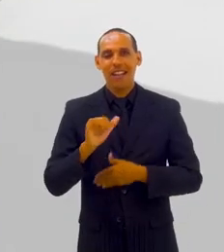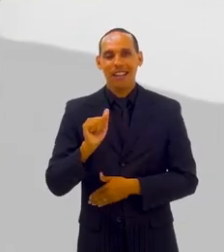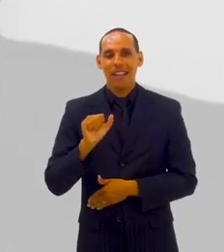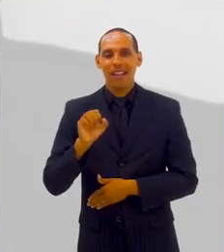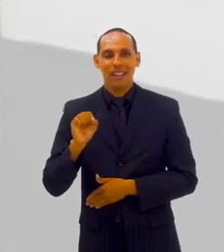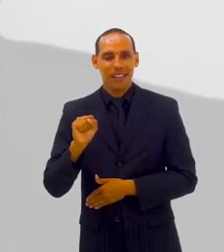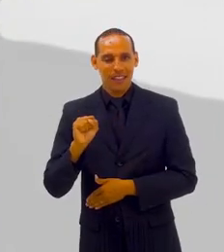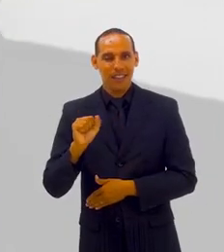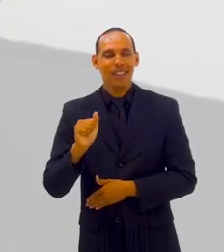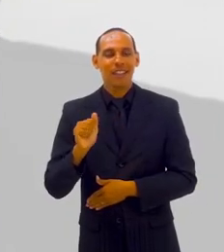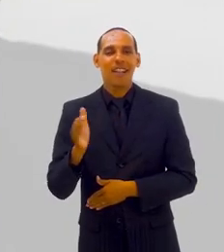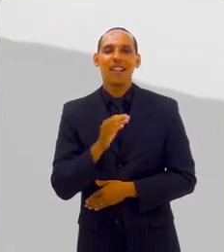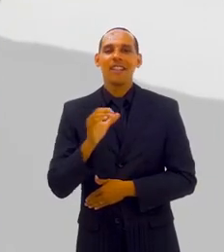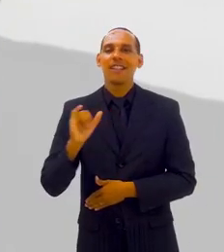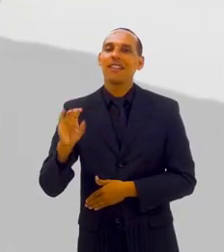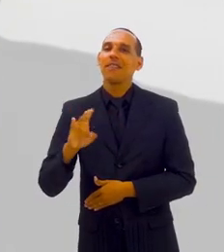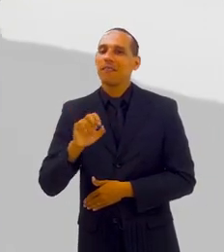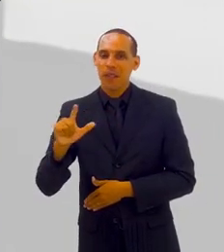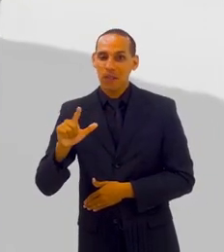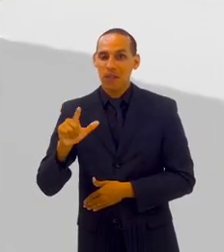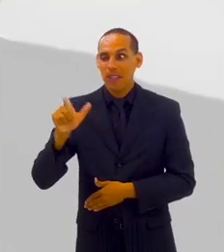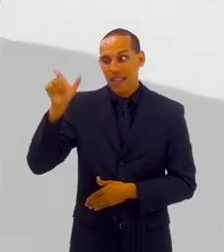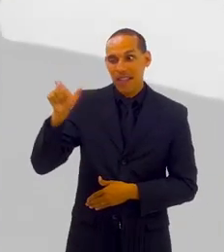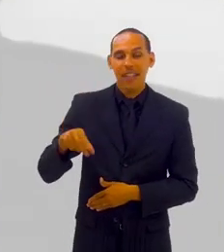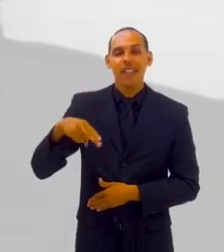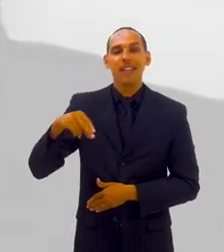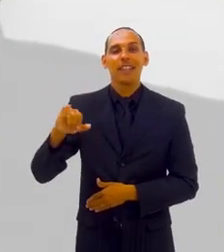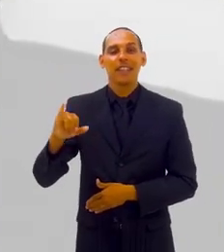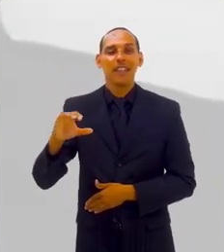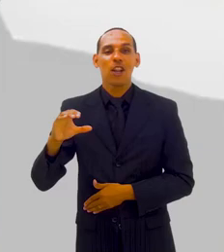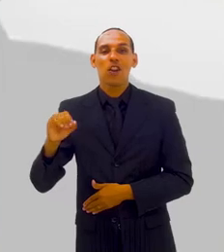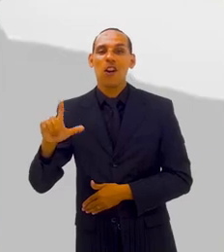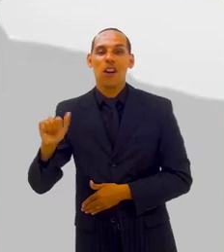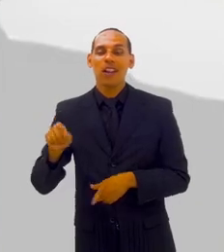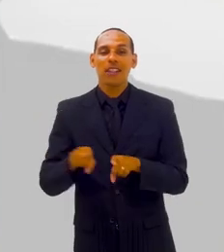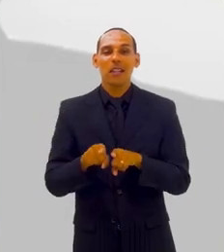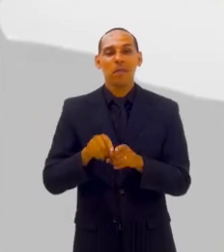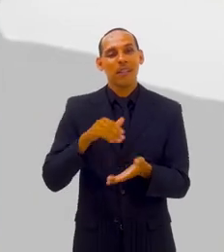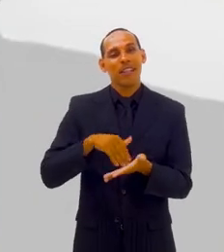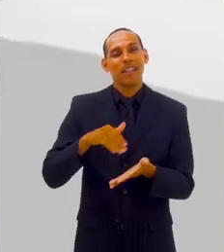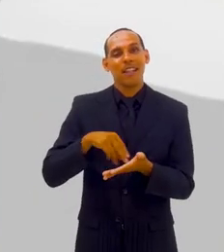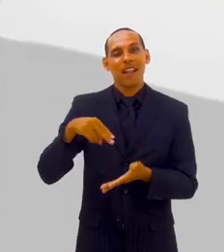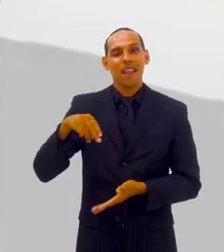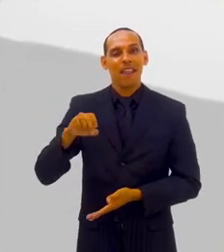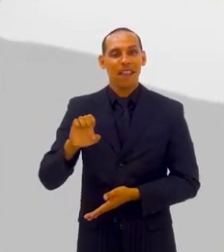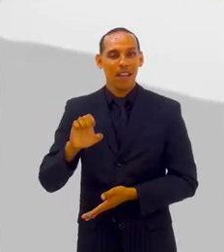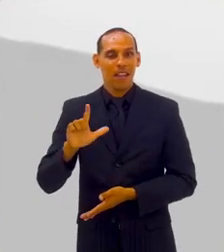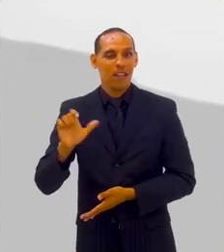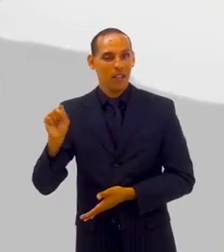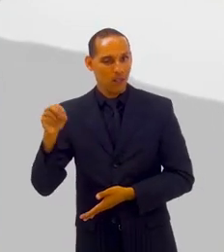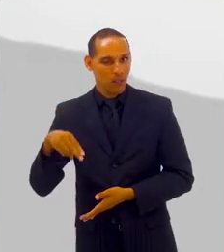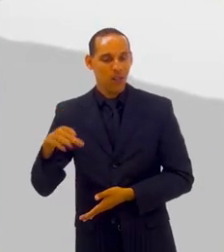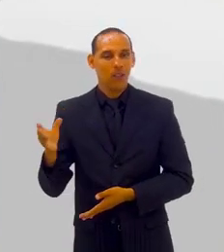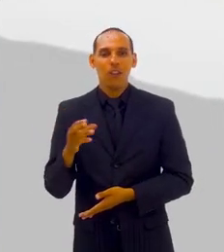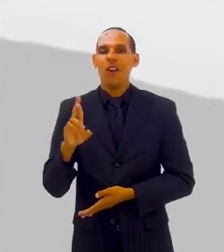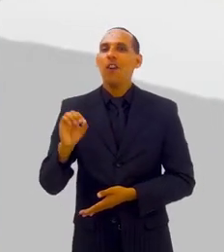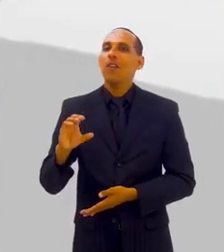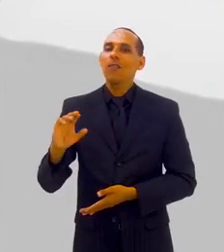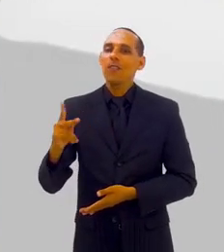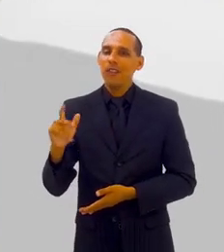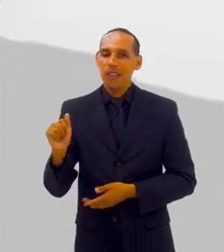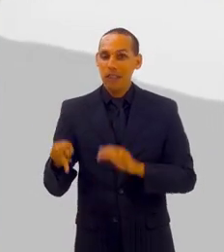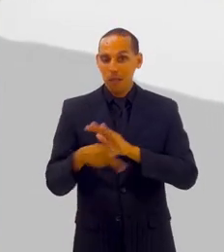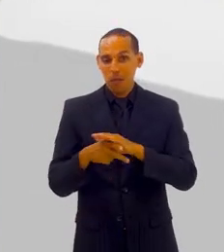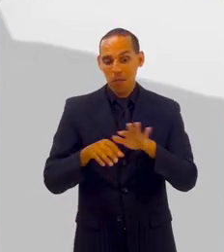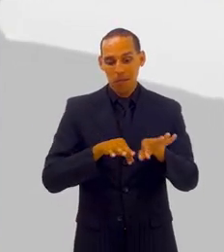Nicola é espetacular ele temos o secretário Nelson Rocha da